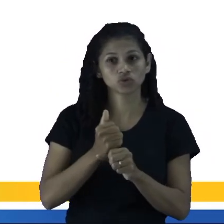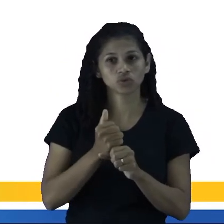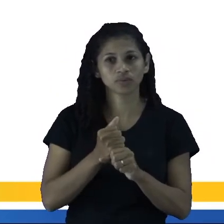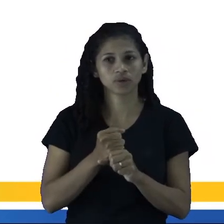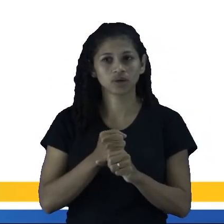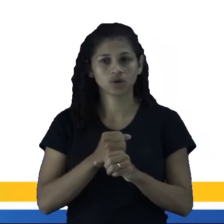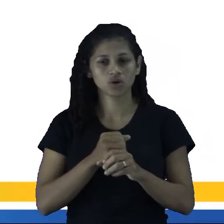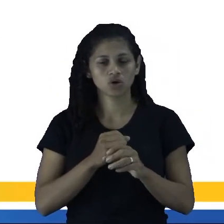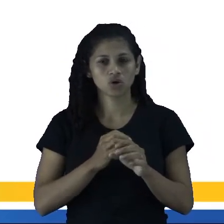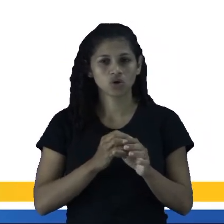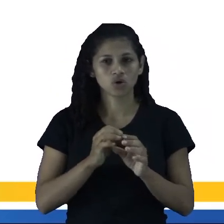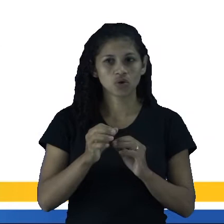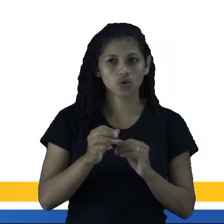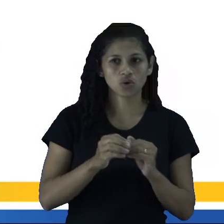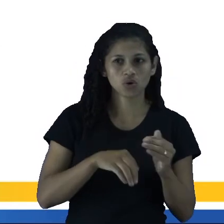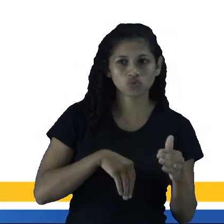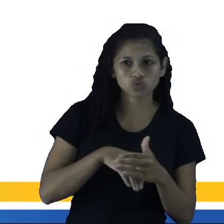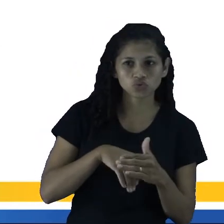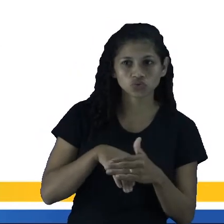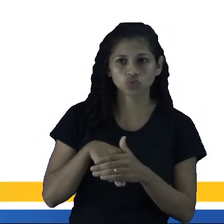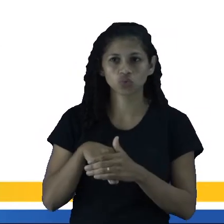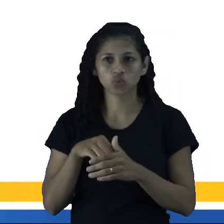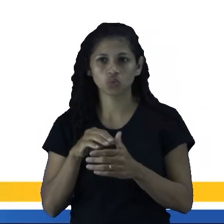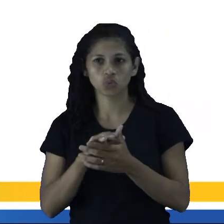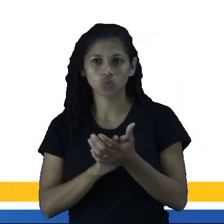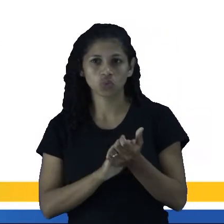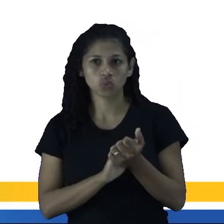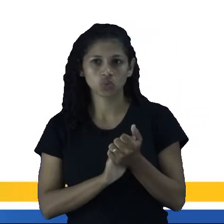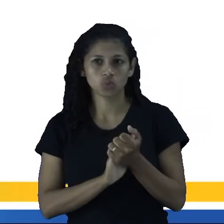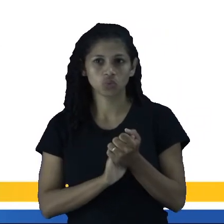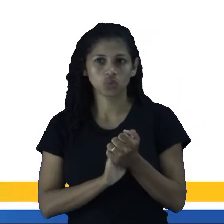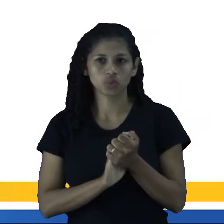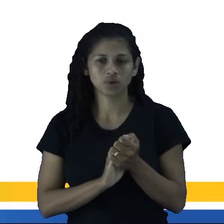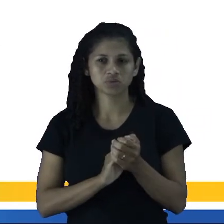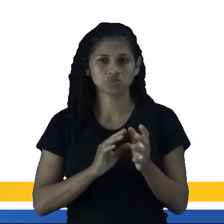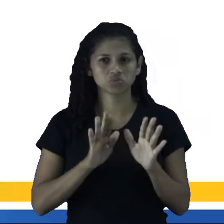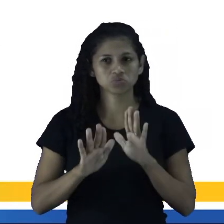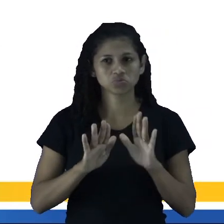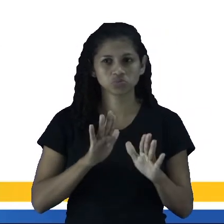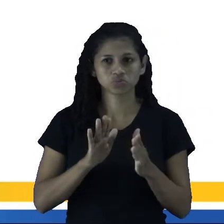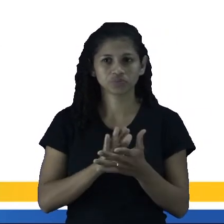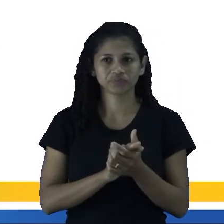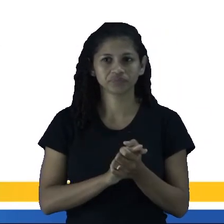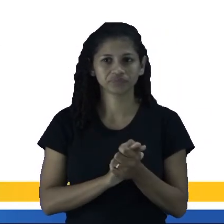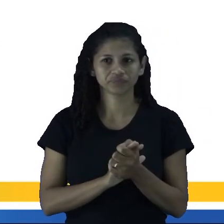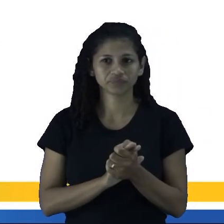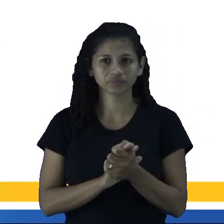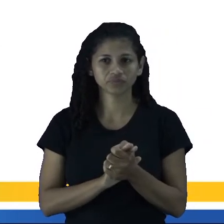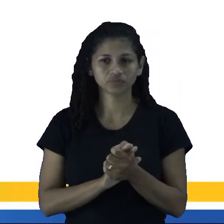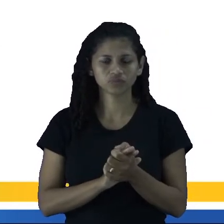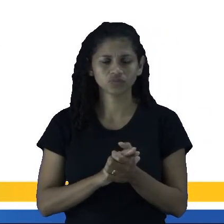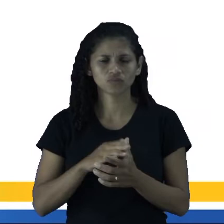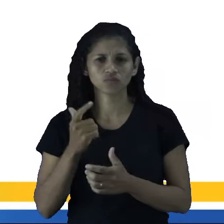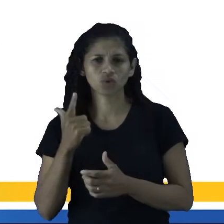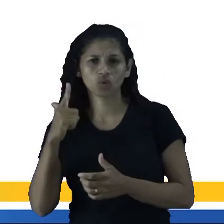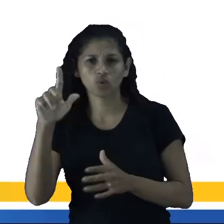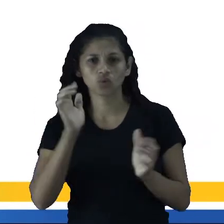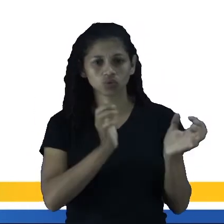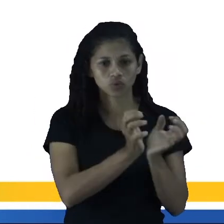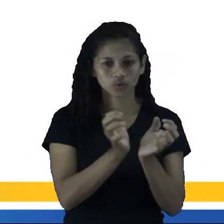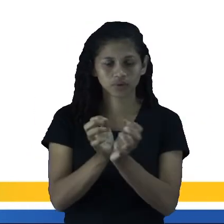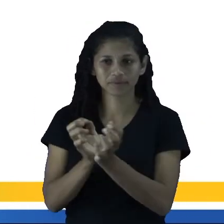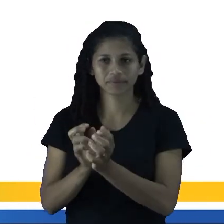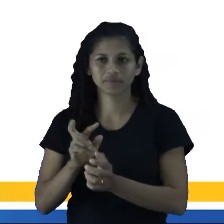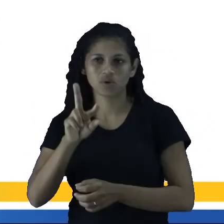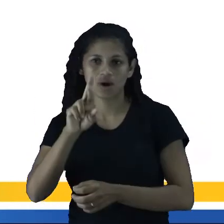loteria ou jogos de pôquer ou jogos de azar. Utilizado também na probabilidade e na estatística, tá? Outro agrupamento é o